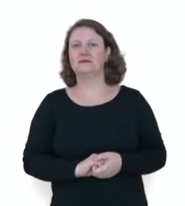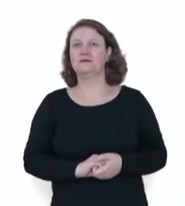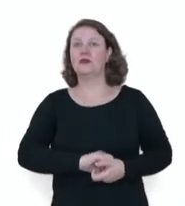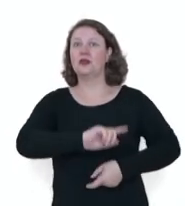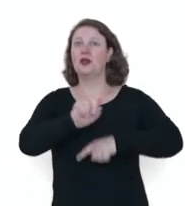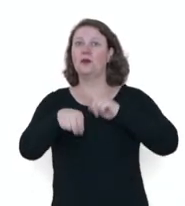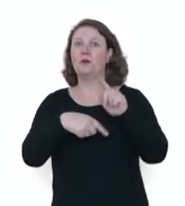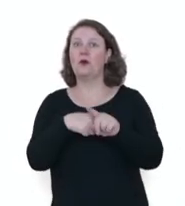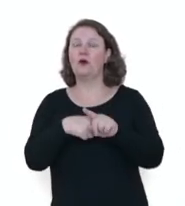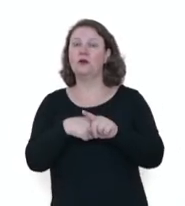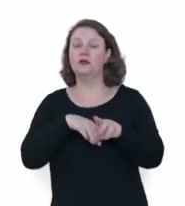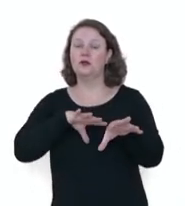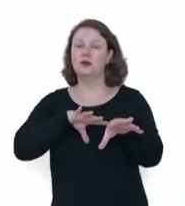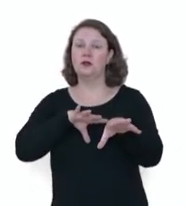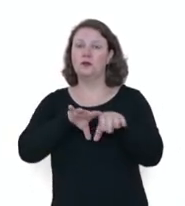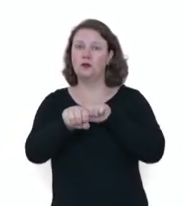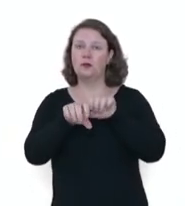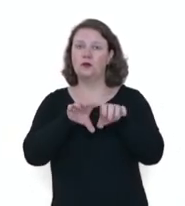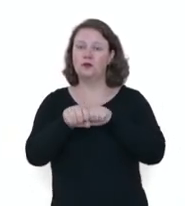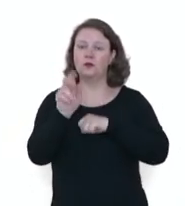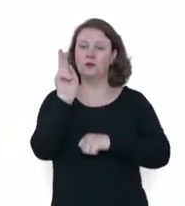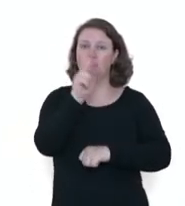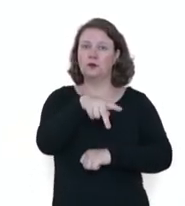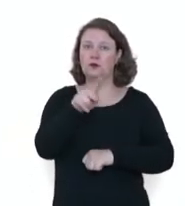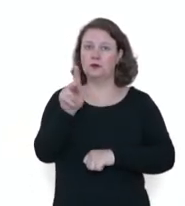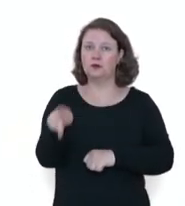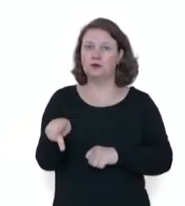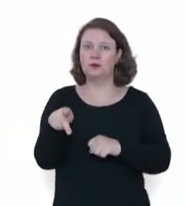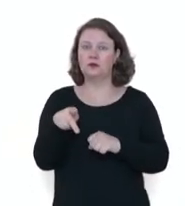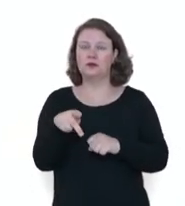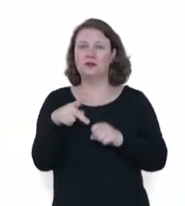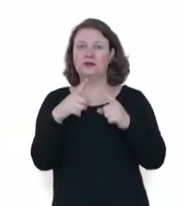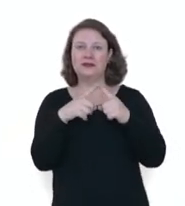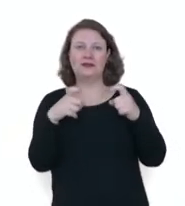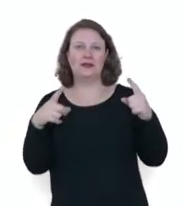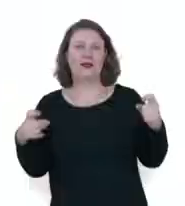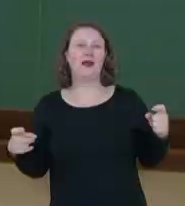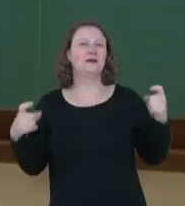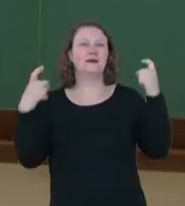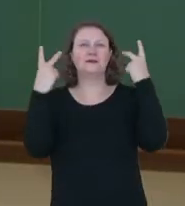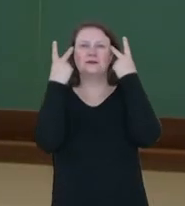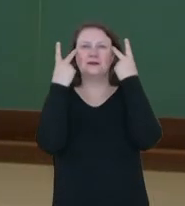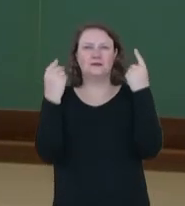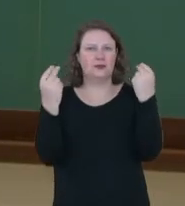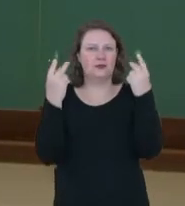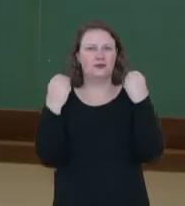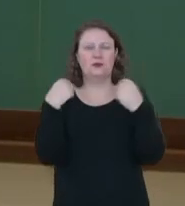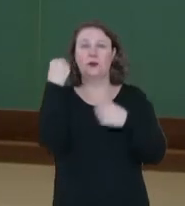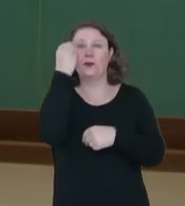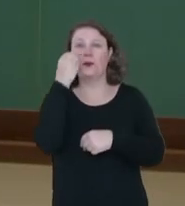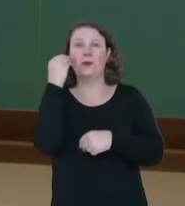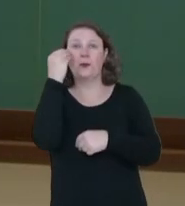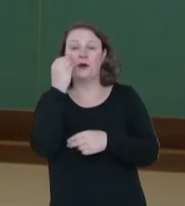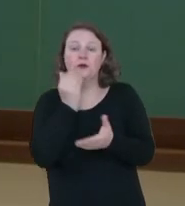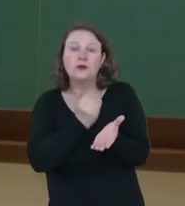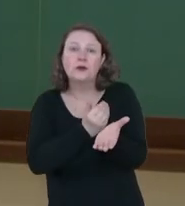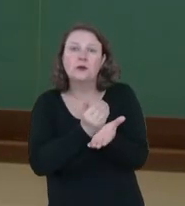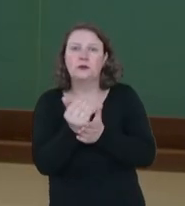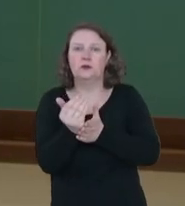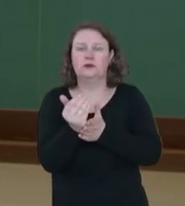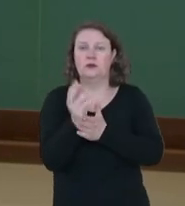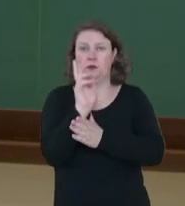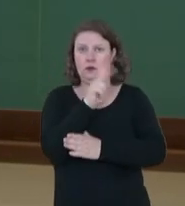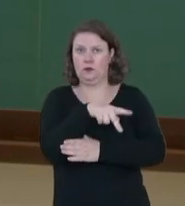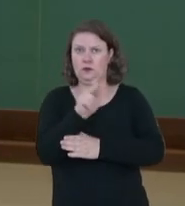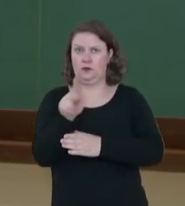de ciências naturais e aí ele começou a desenvolver os seus estudos, então os seus experimentos, né? Como a professora explicou,